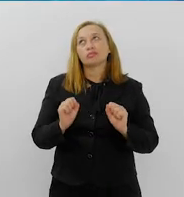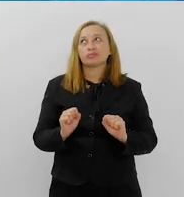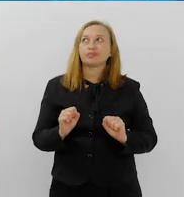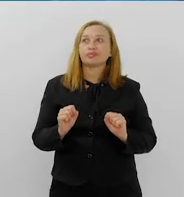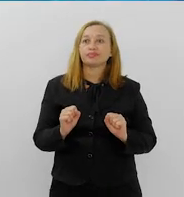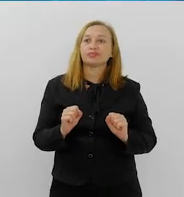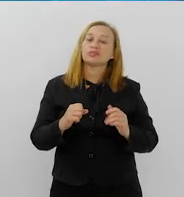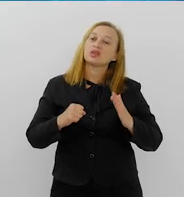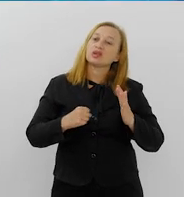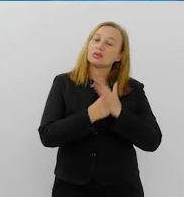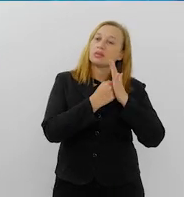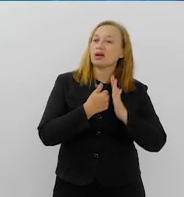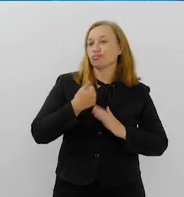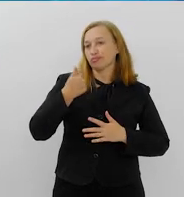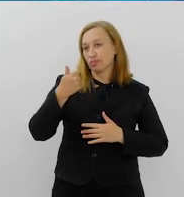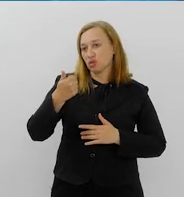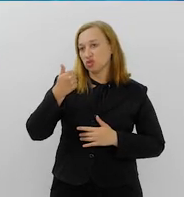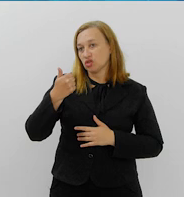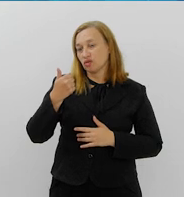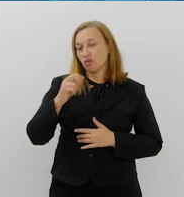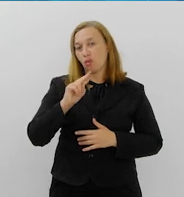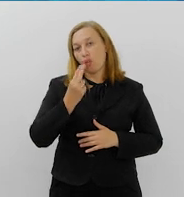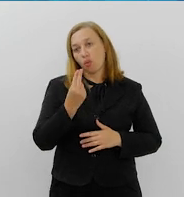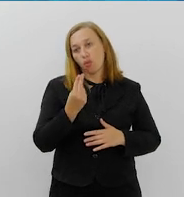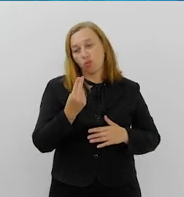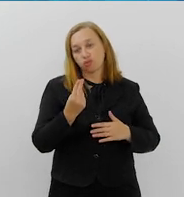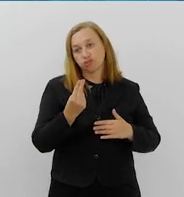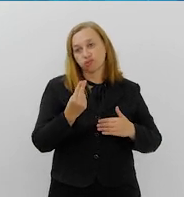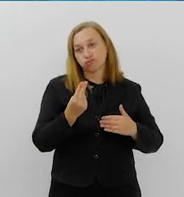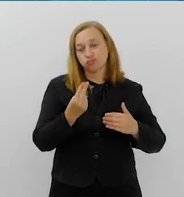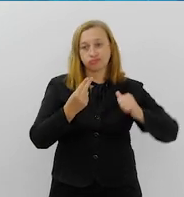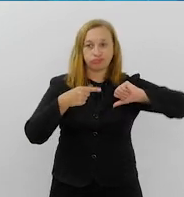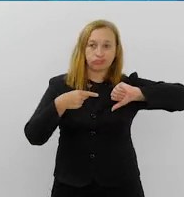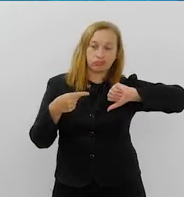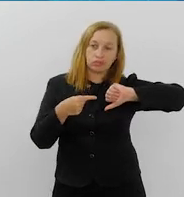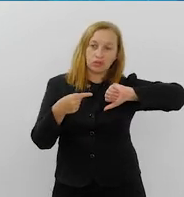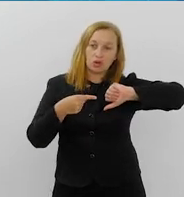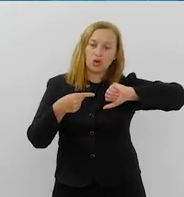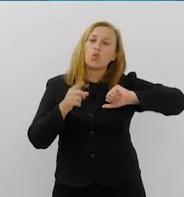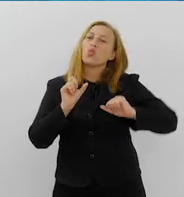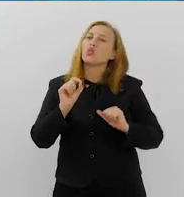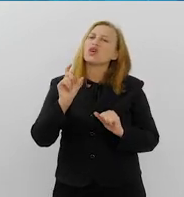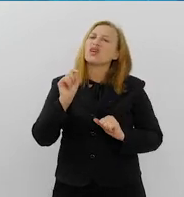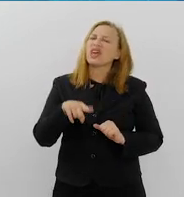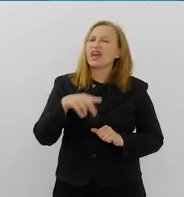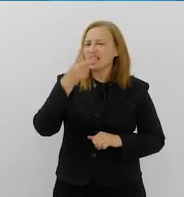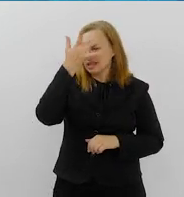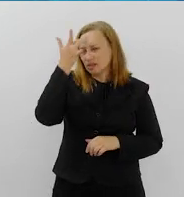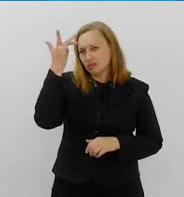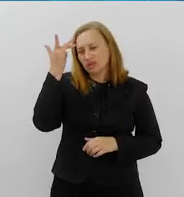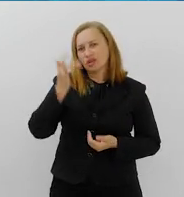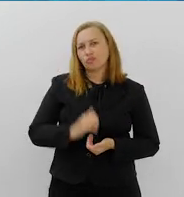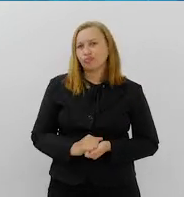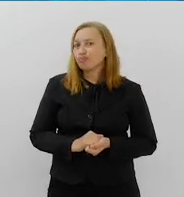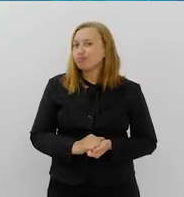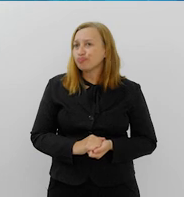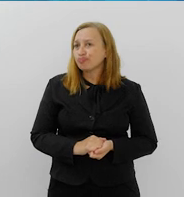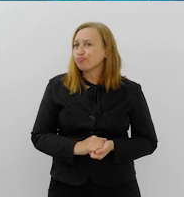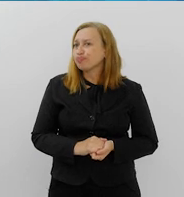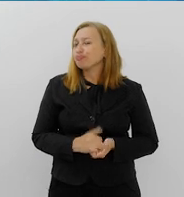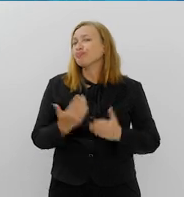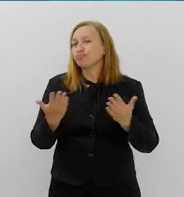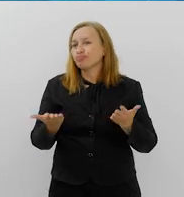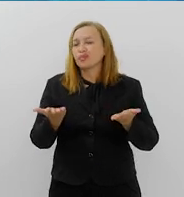Nós podemos ter impactos tanto positivos e negativos, né? O que é saúde mental, né? O que se entende por saúde